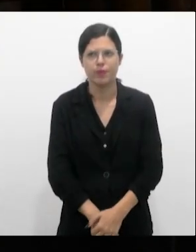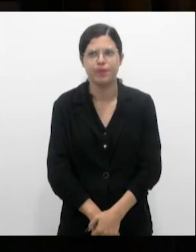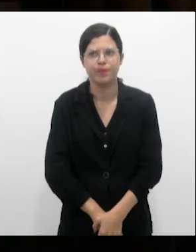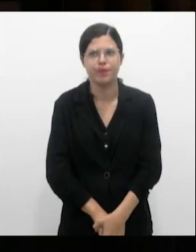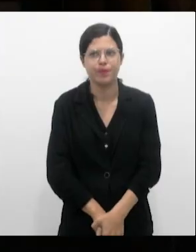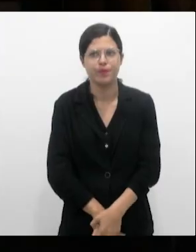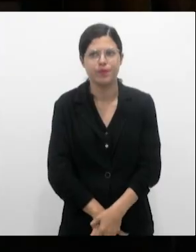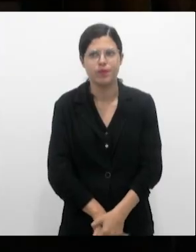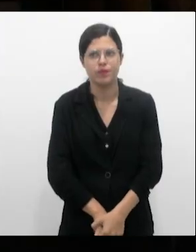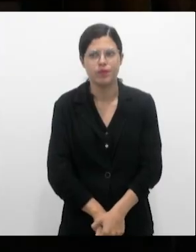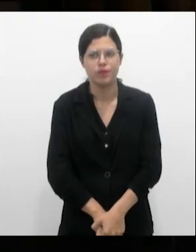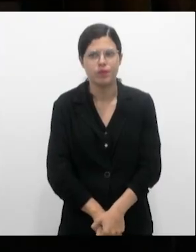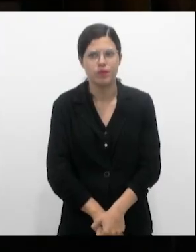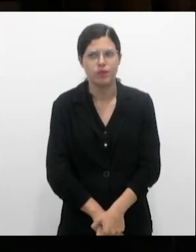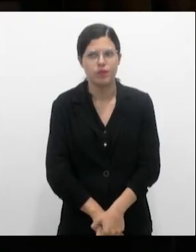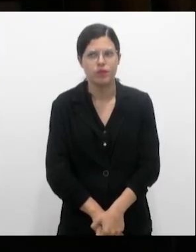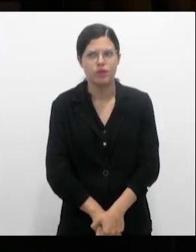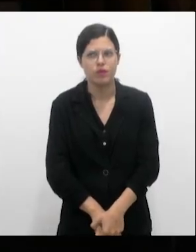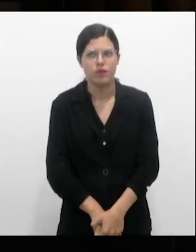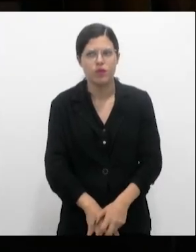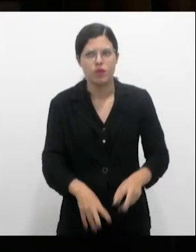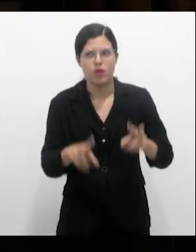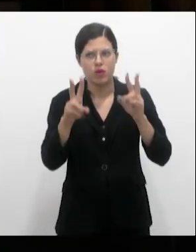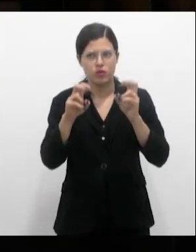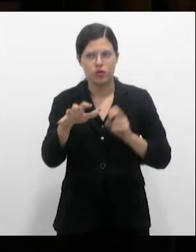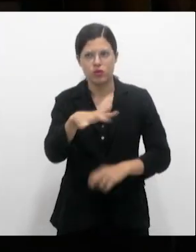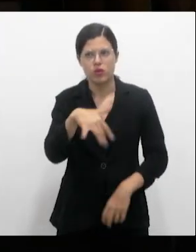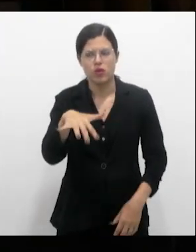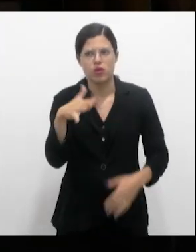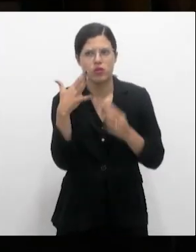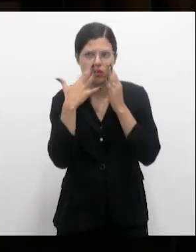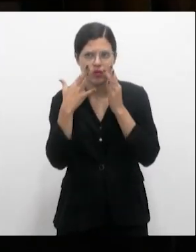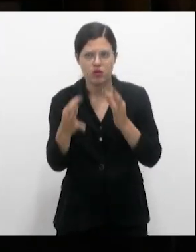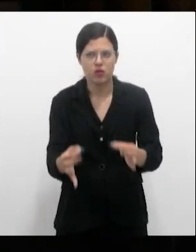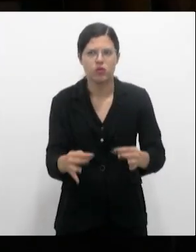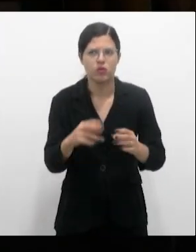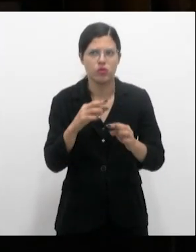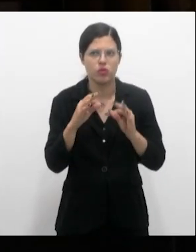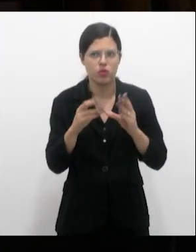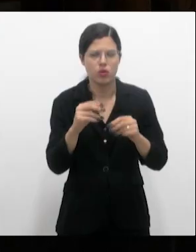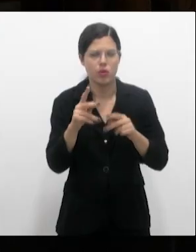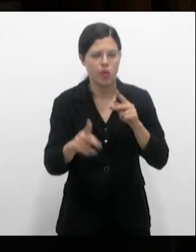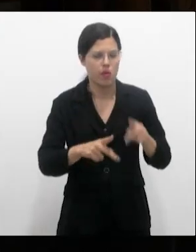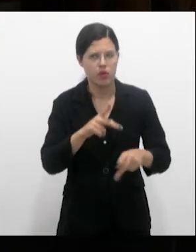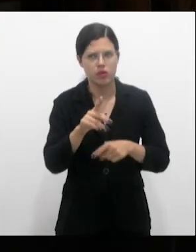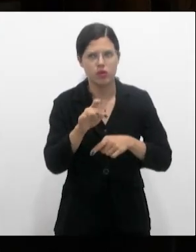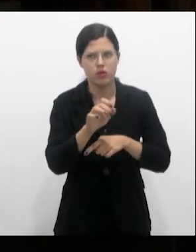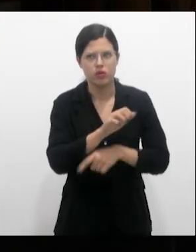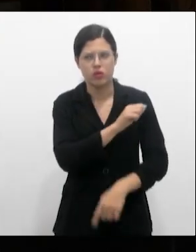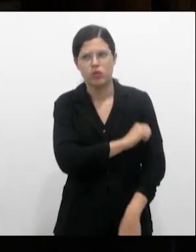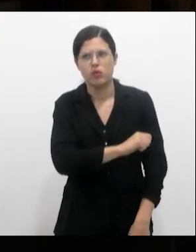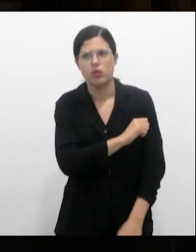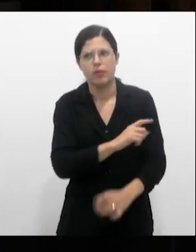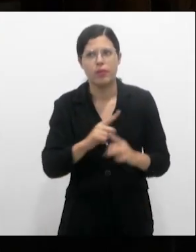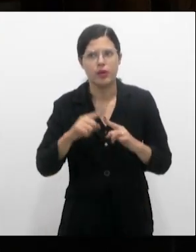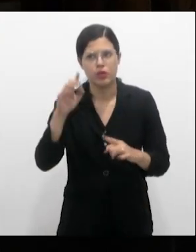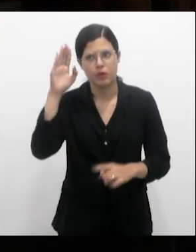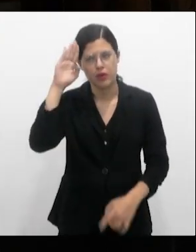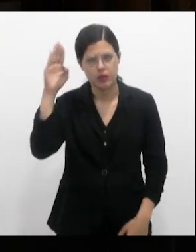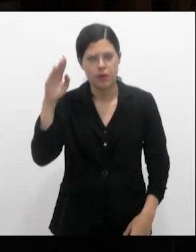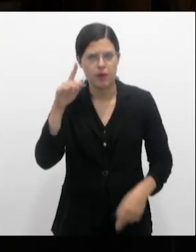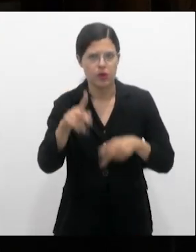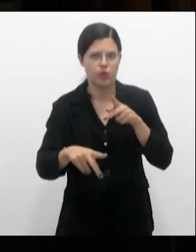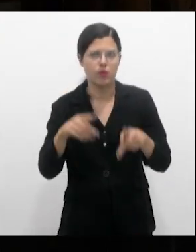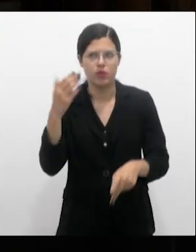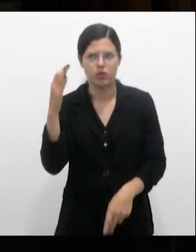em vista que é um assunto geral, chama a atenção de toda a população do Estado do Rio, mas em especial da população de